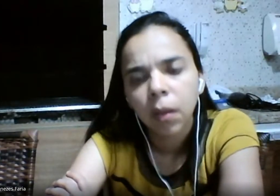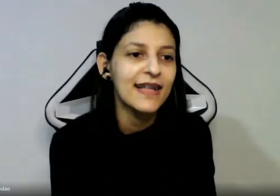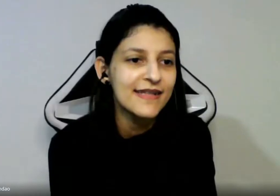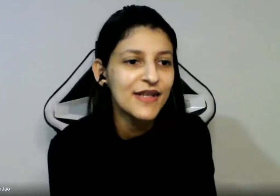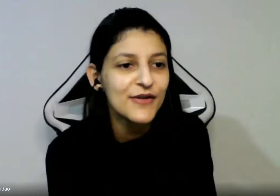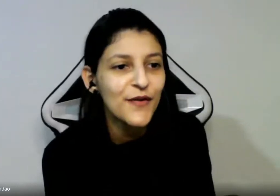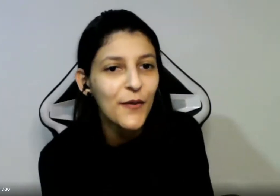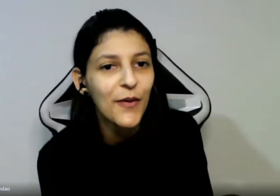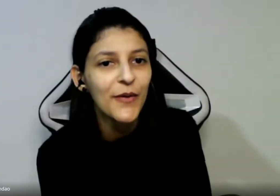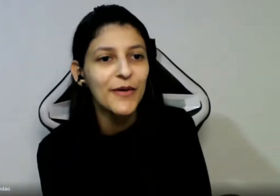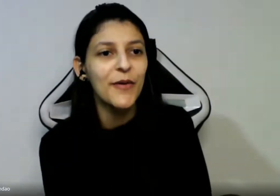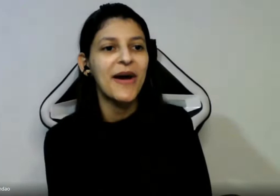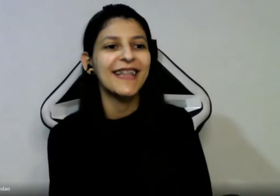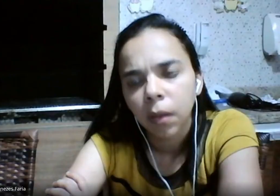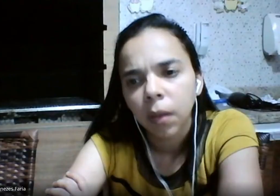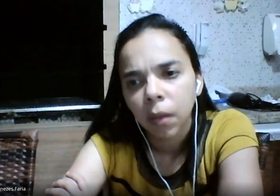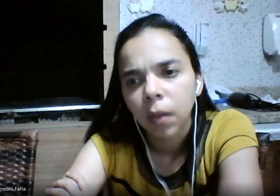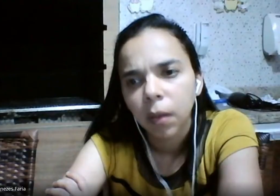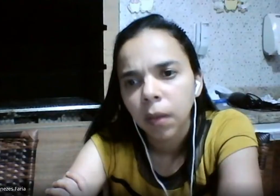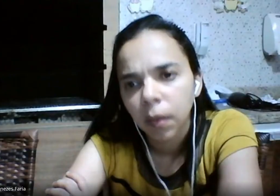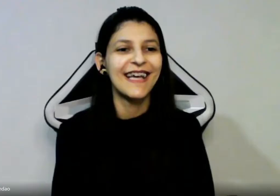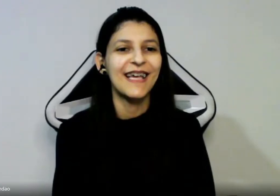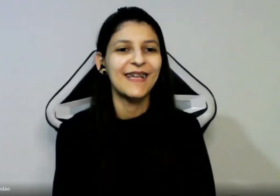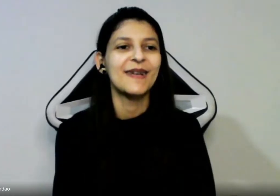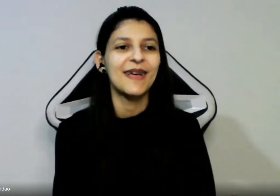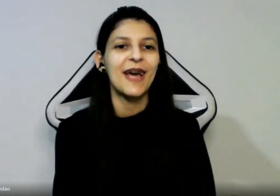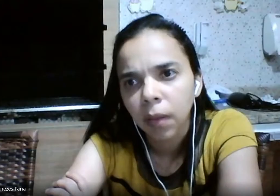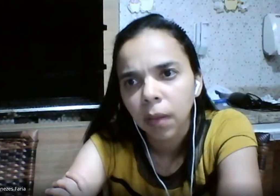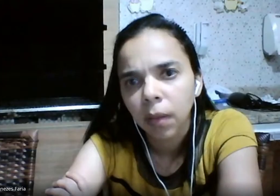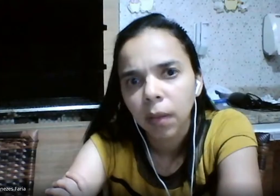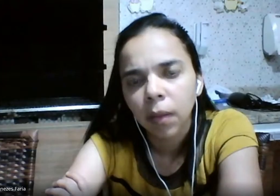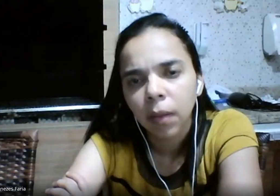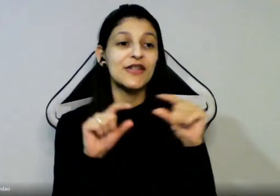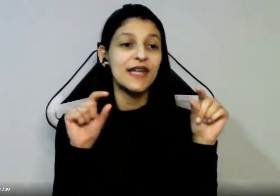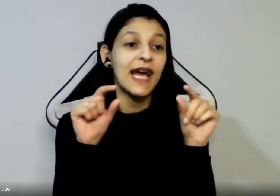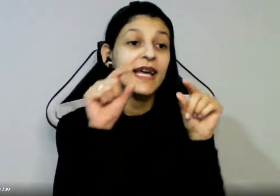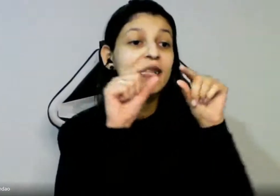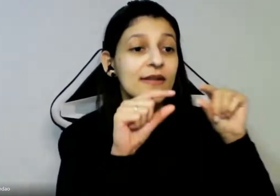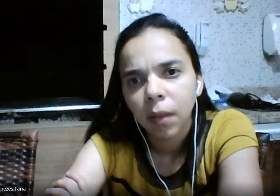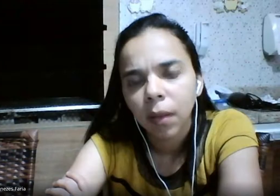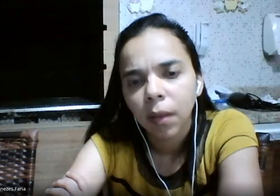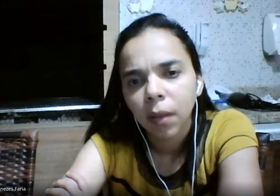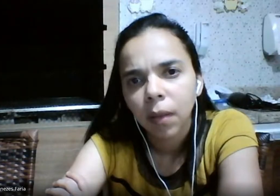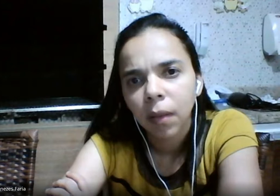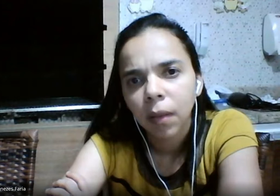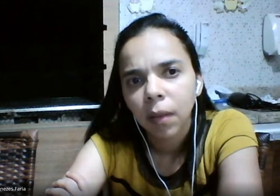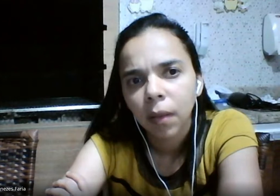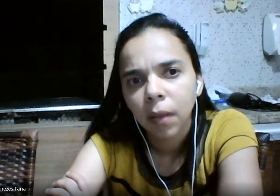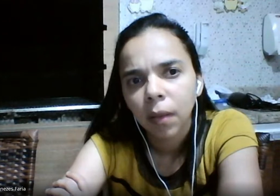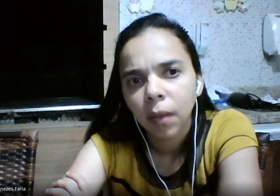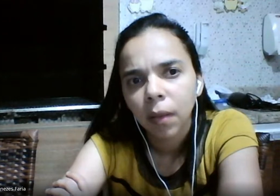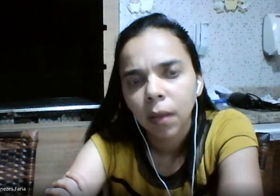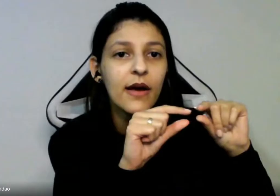Ah, tá, ela se identificou agora com a Larissa. É porque a gente ele está sugerindo a gente que